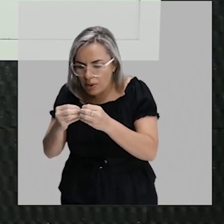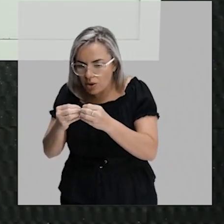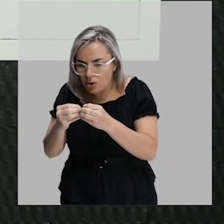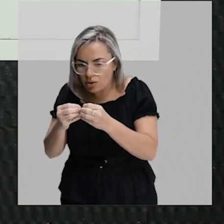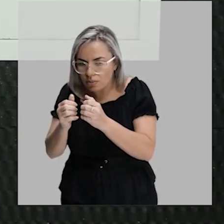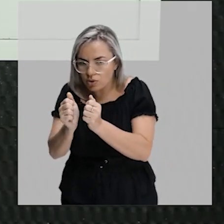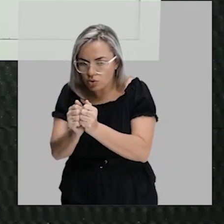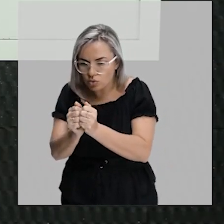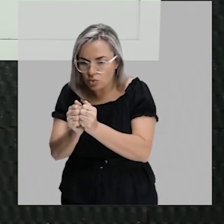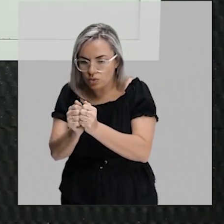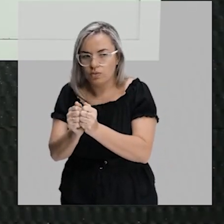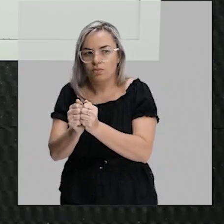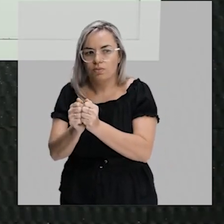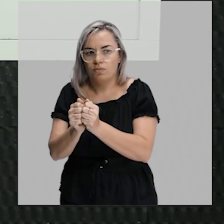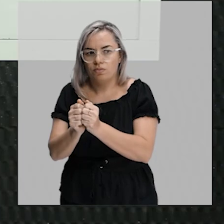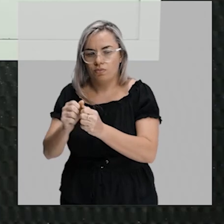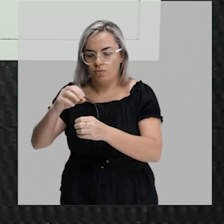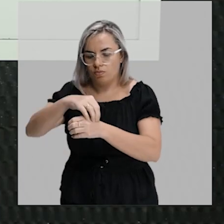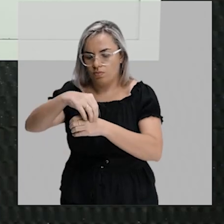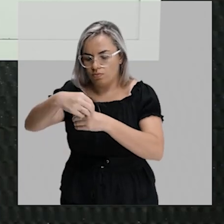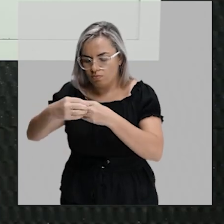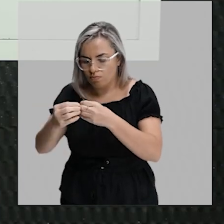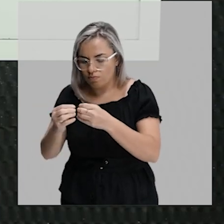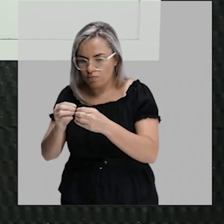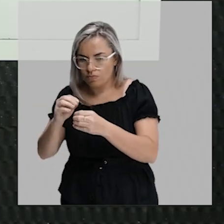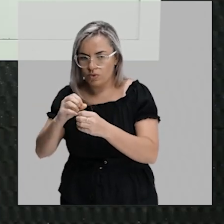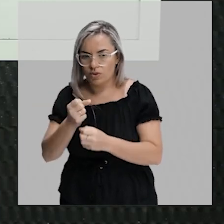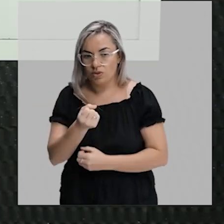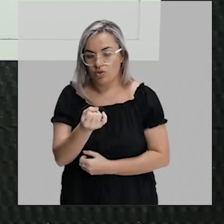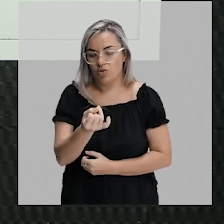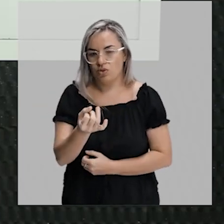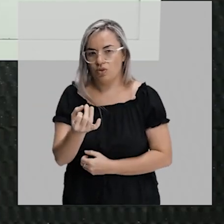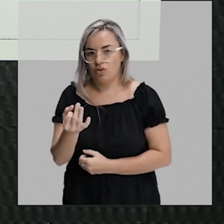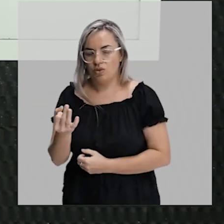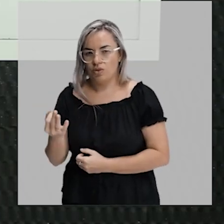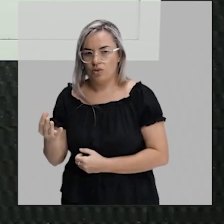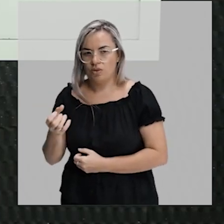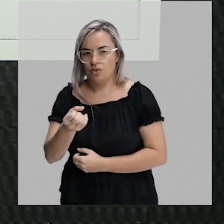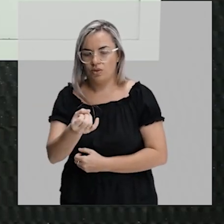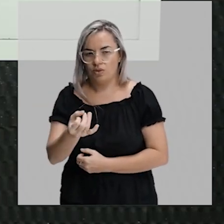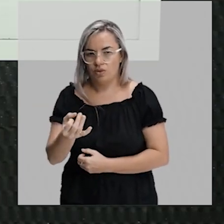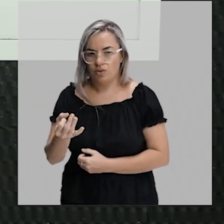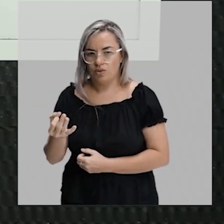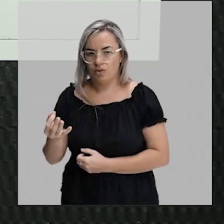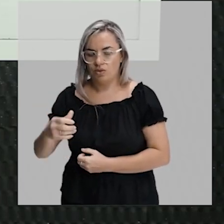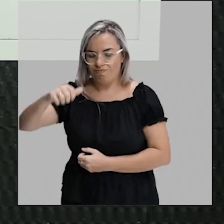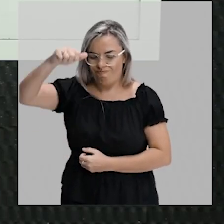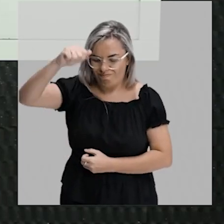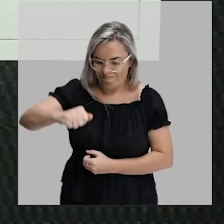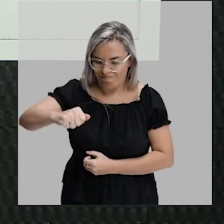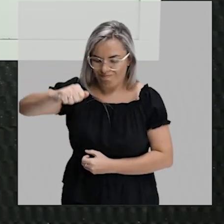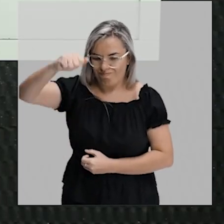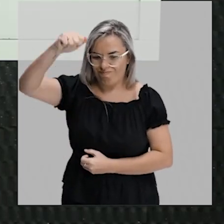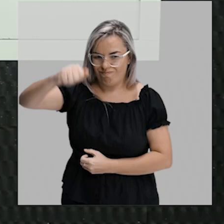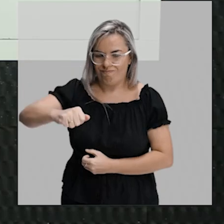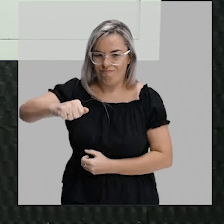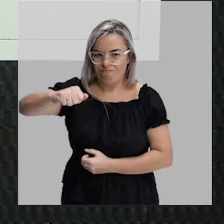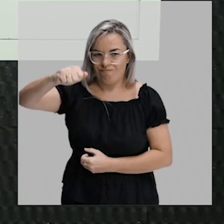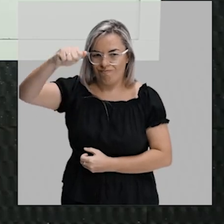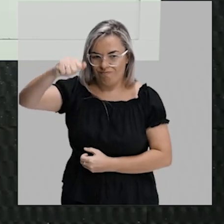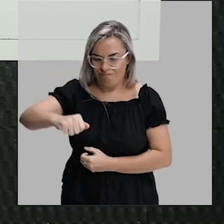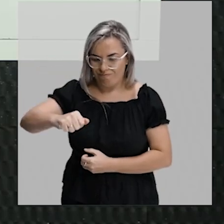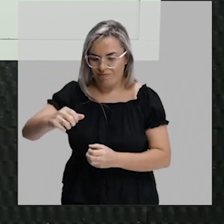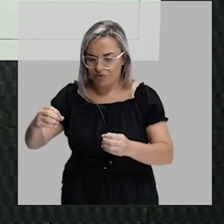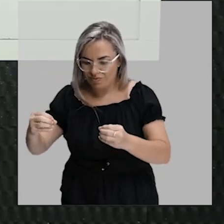certo? Nessa configuração, a quantidade de batidas, né, de choques que essas moléculas elas